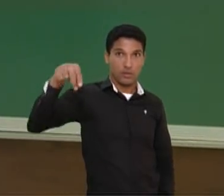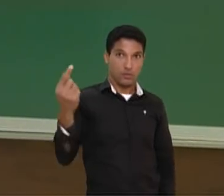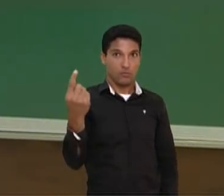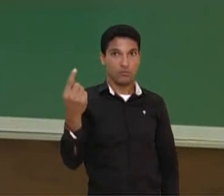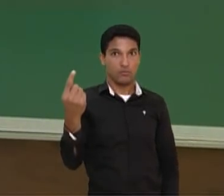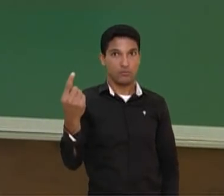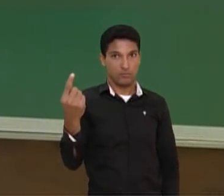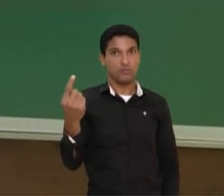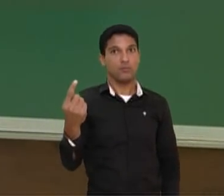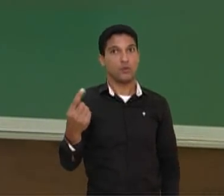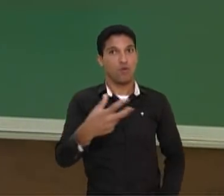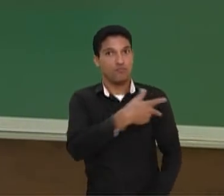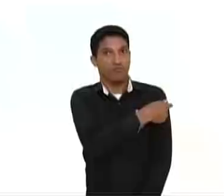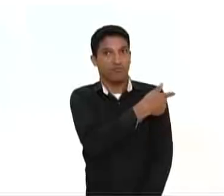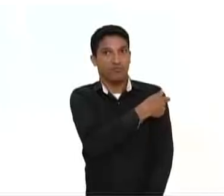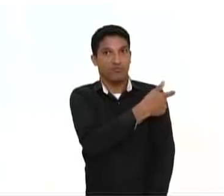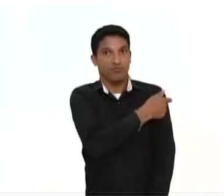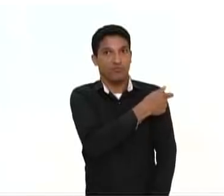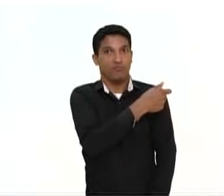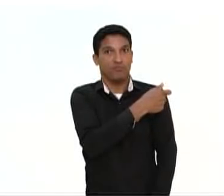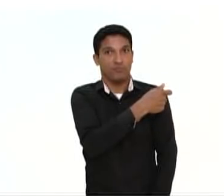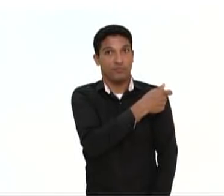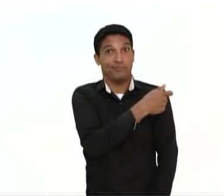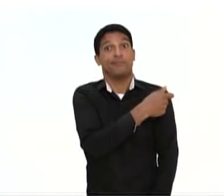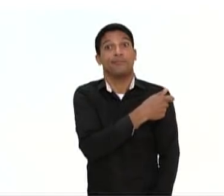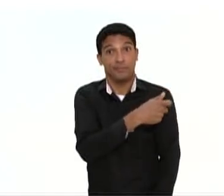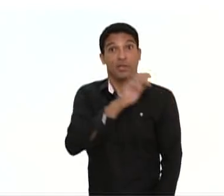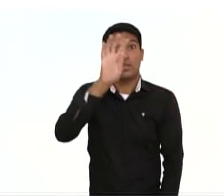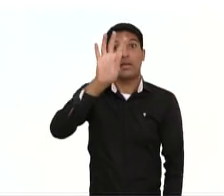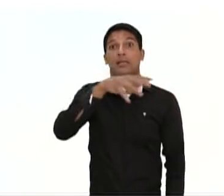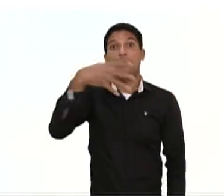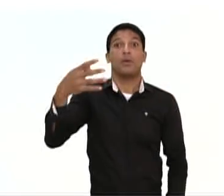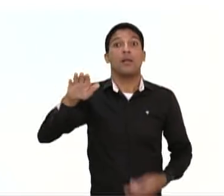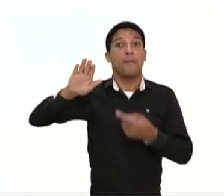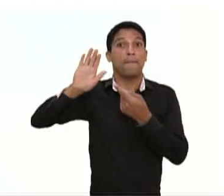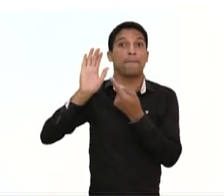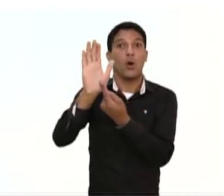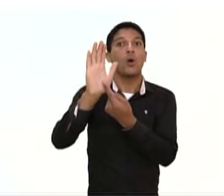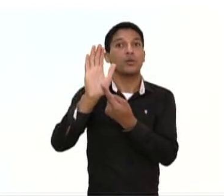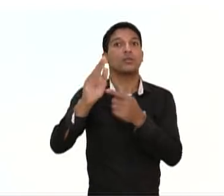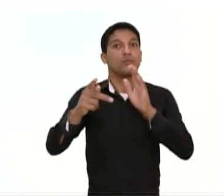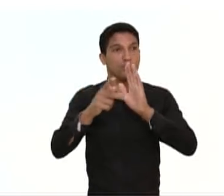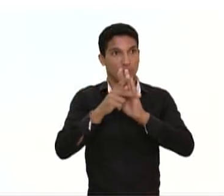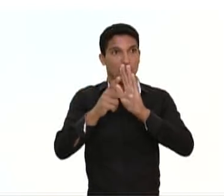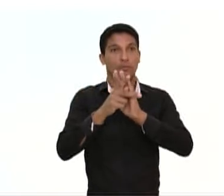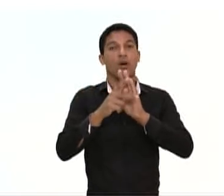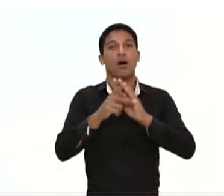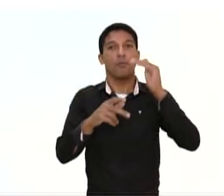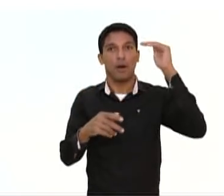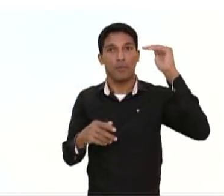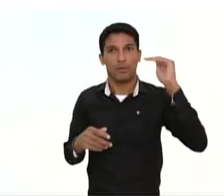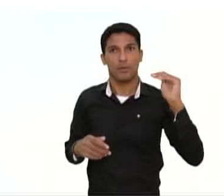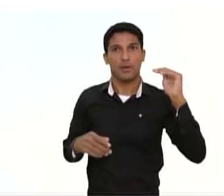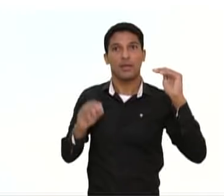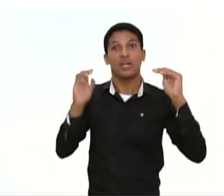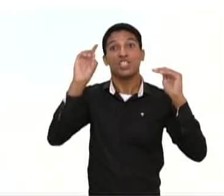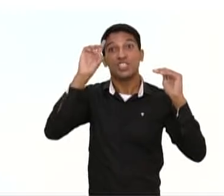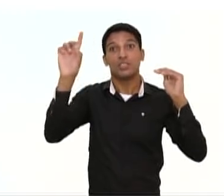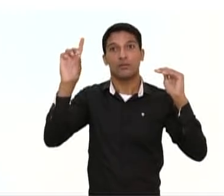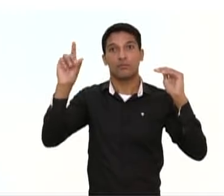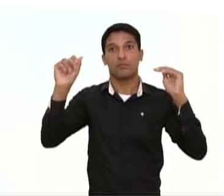vacinação. Então nós temos aqui nesse quadro os valores referentes à data em que a vacinação ocorreu,